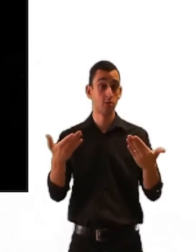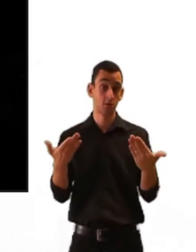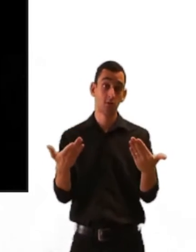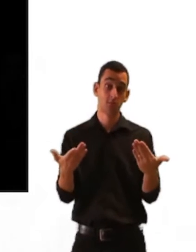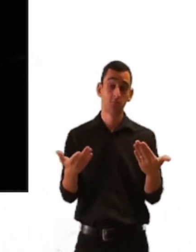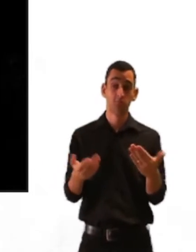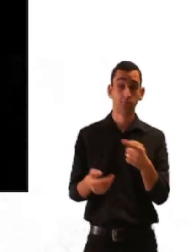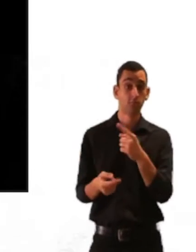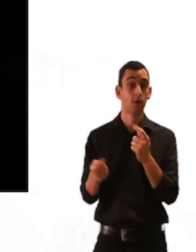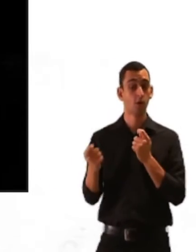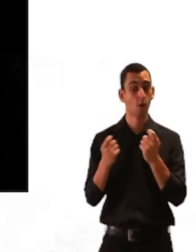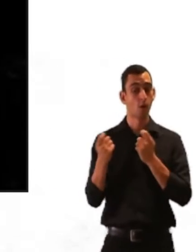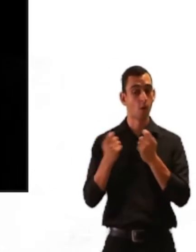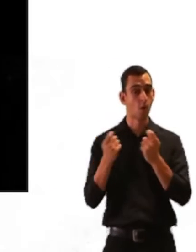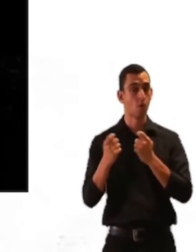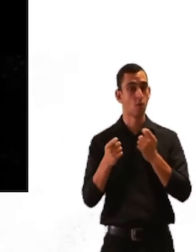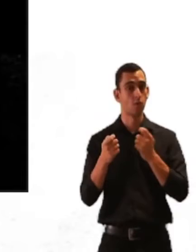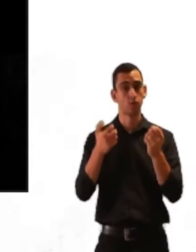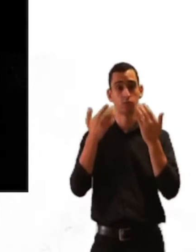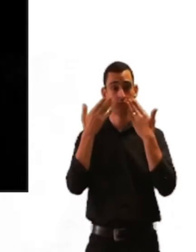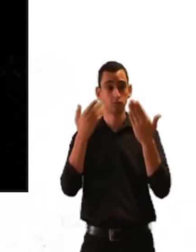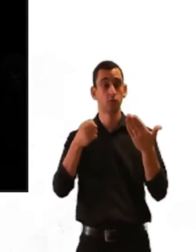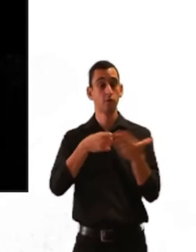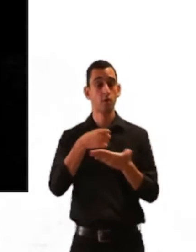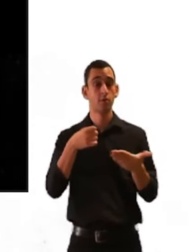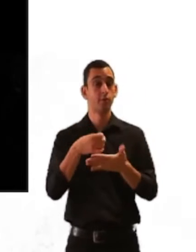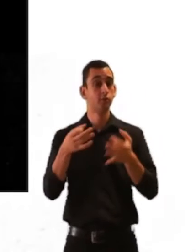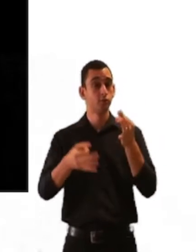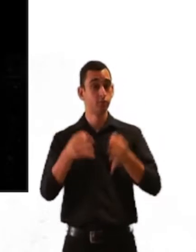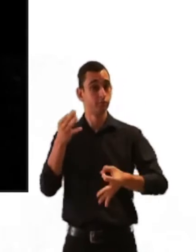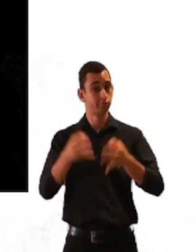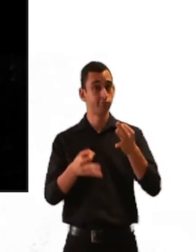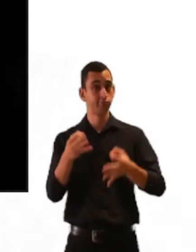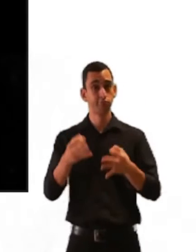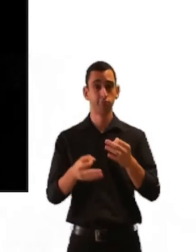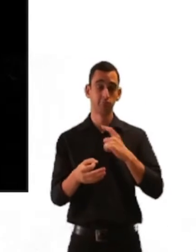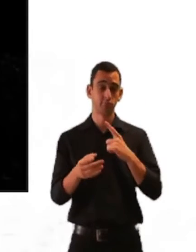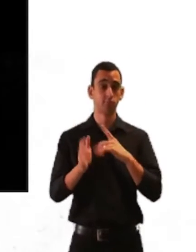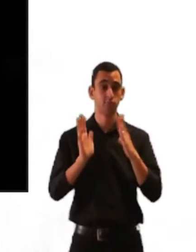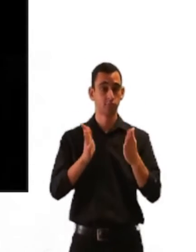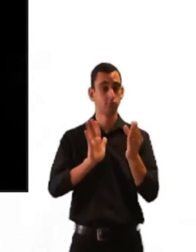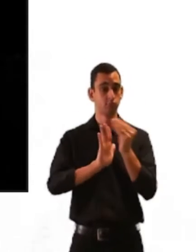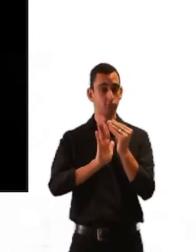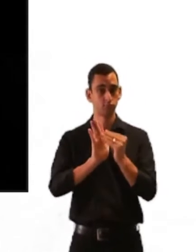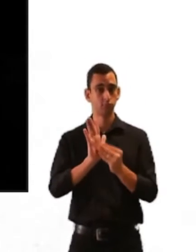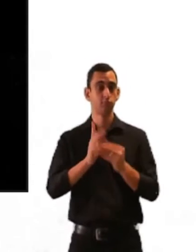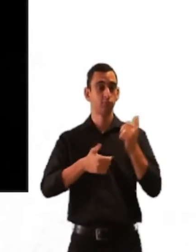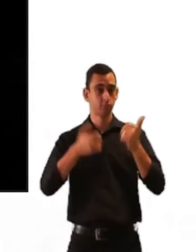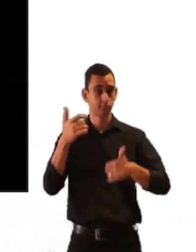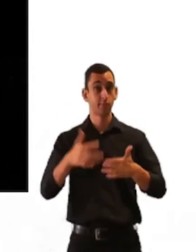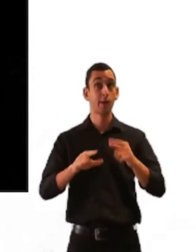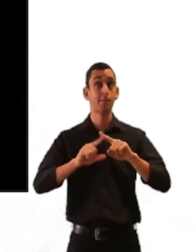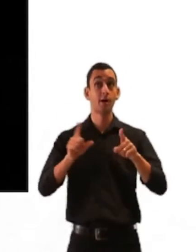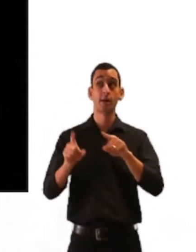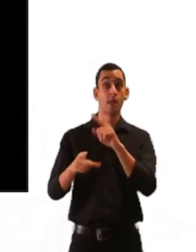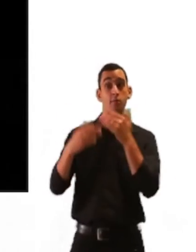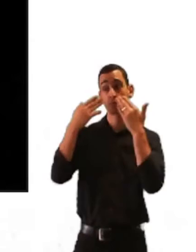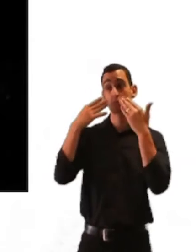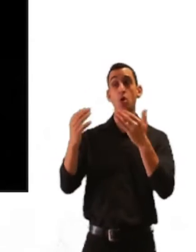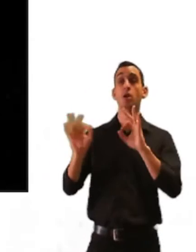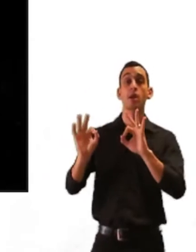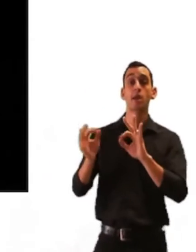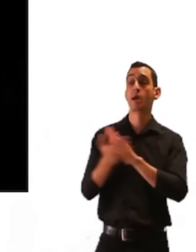vou controlar a fundamentação judicial com base naquilo que o juiz exteriorizou. Ah, mas e aquilo que ele não exteriorizou? Aquilo que ele